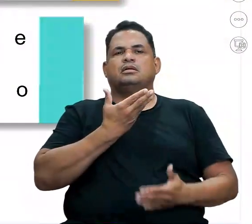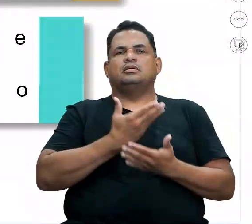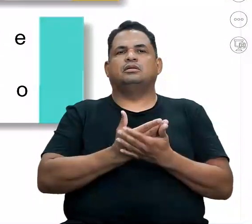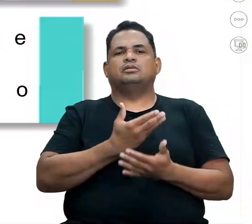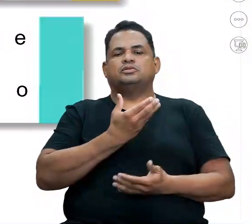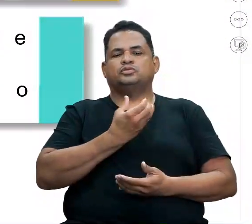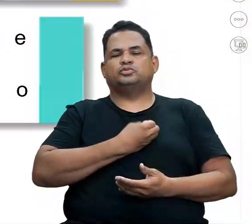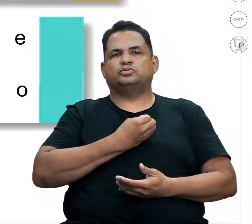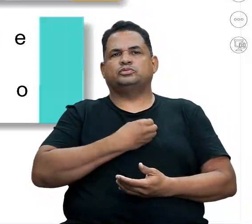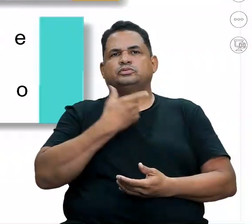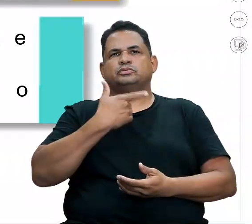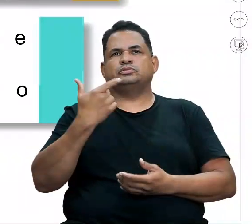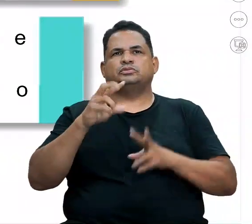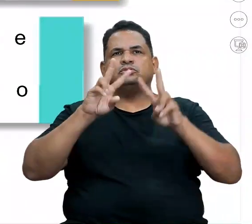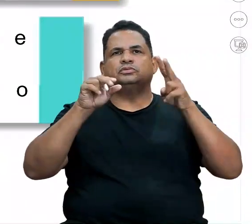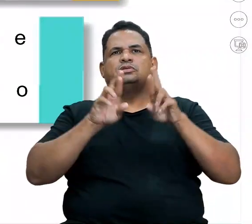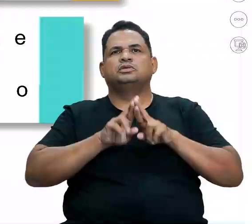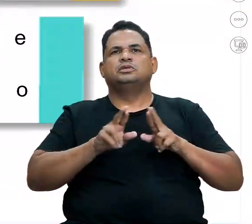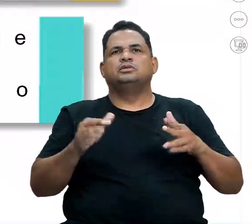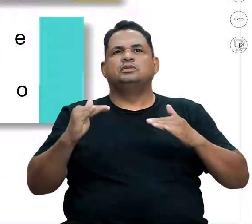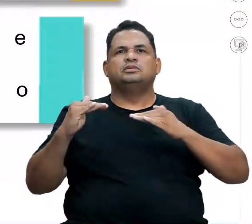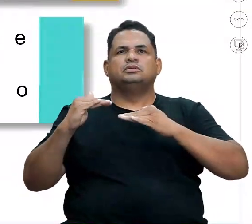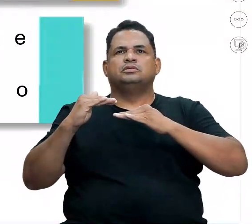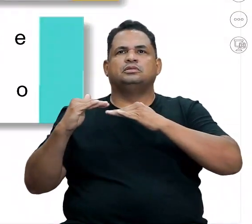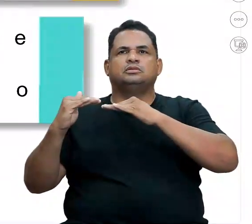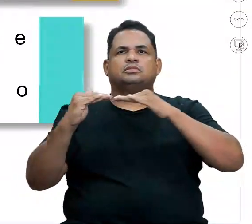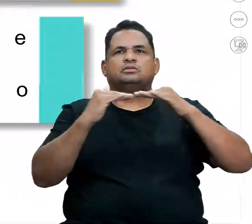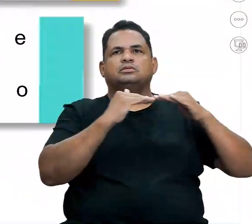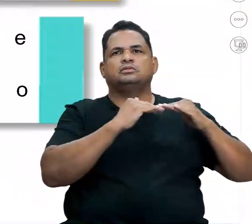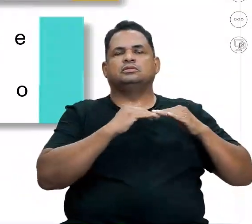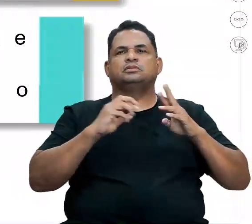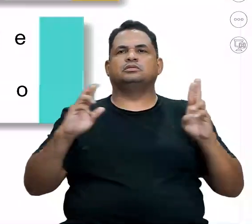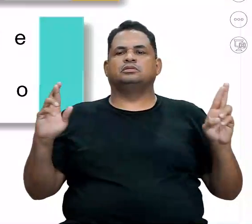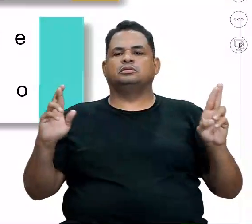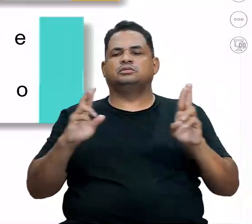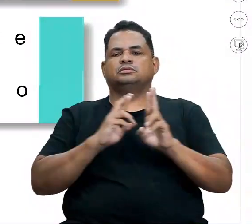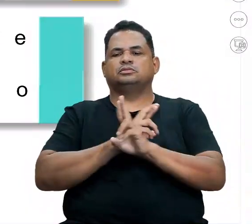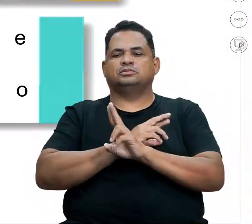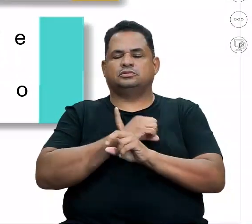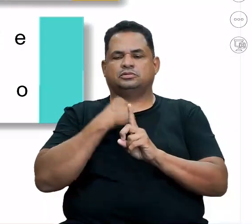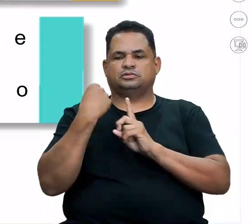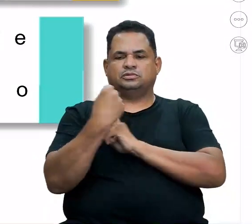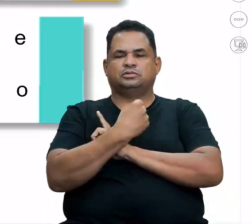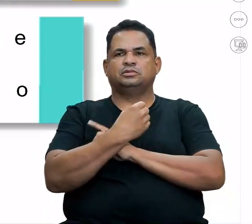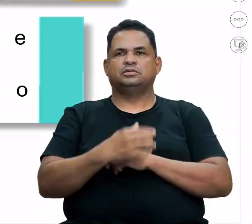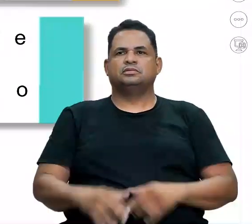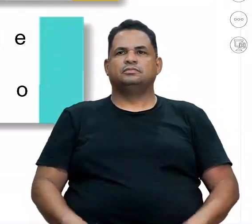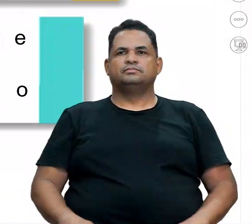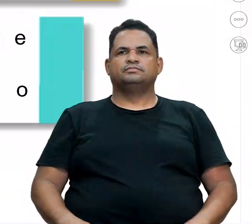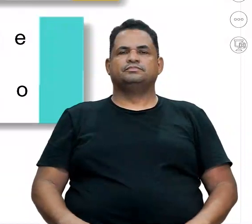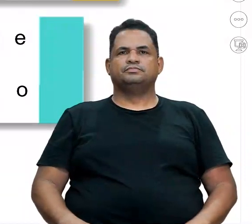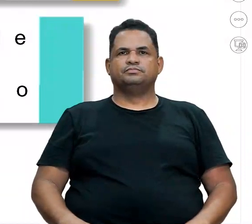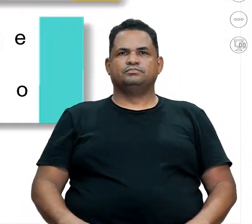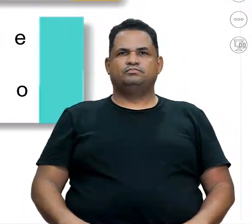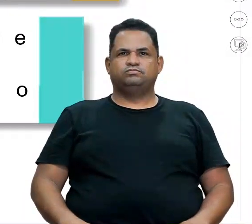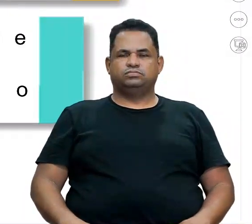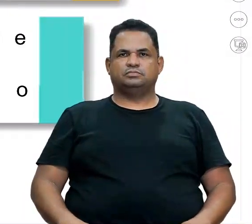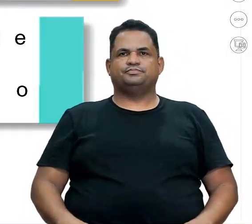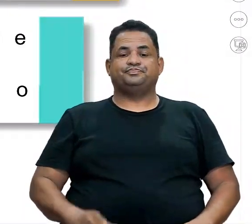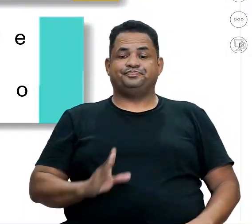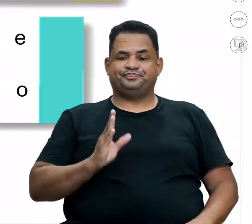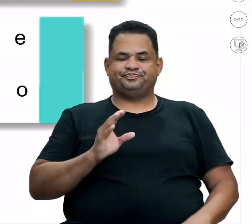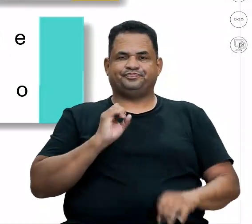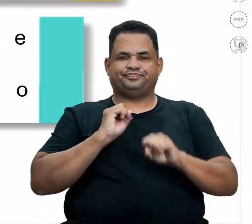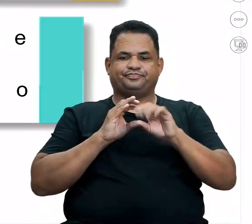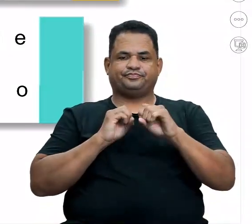as diferenças e igualdades nos relacionamentos sociais. Nós vamos, querendo ou não, a gente já trabalhou um pouquinho esses conteúdos, tá, gente? A gente